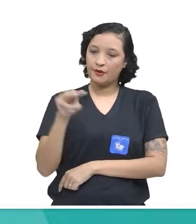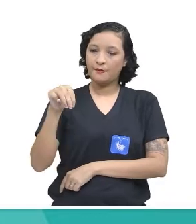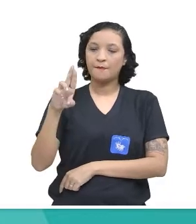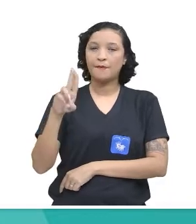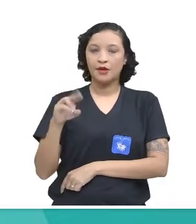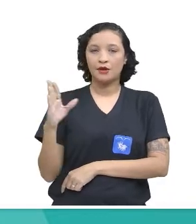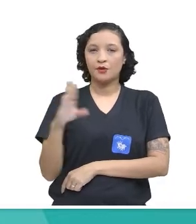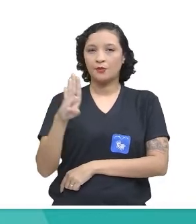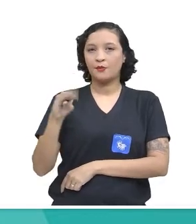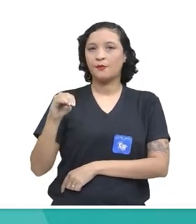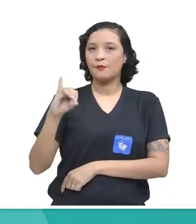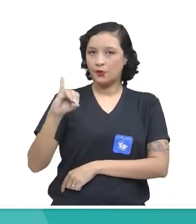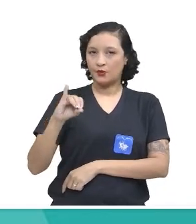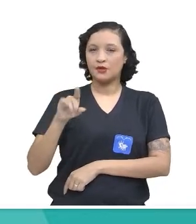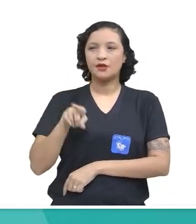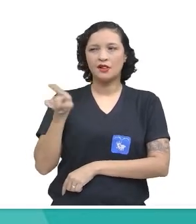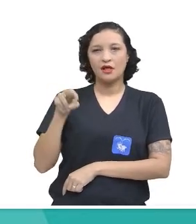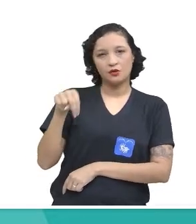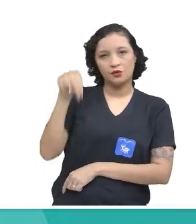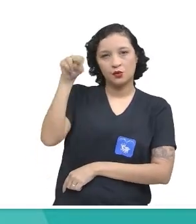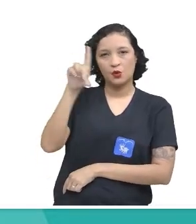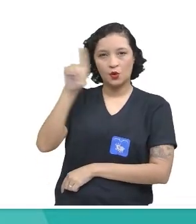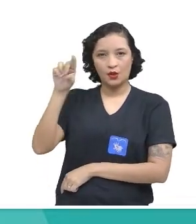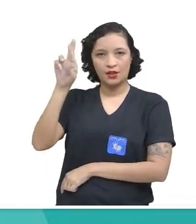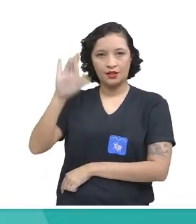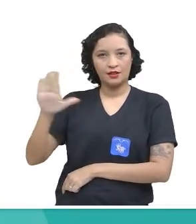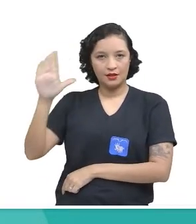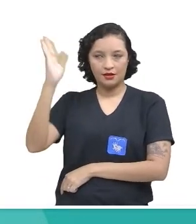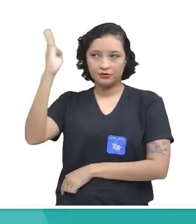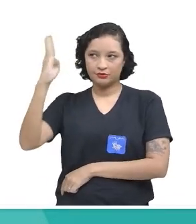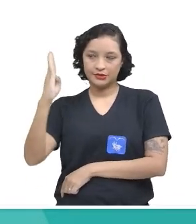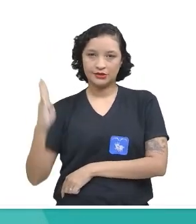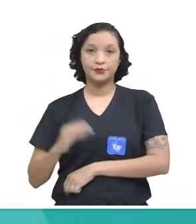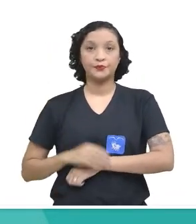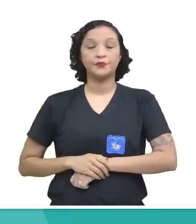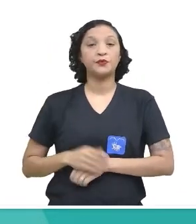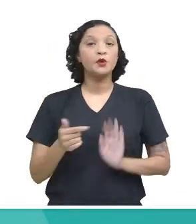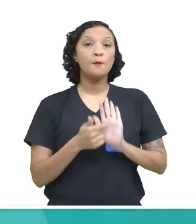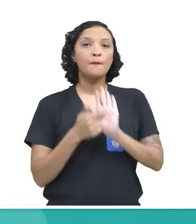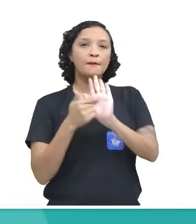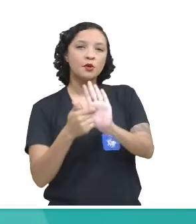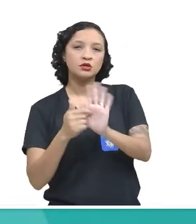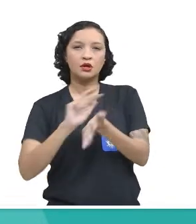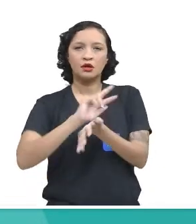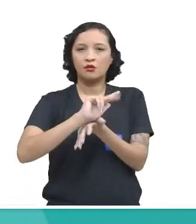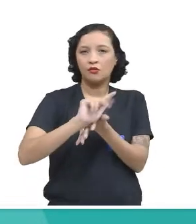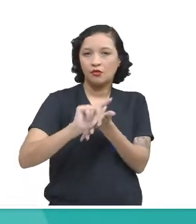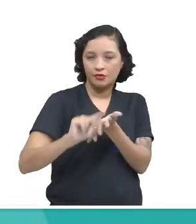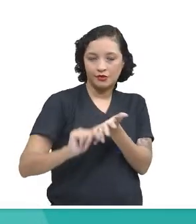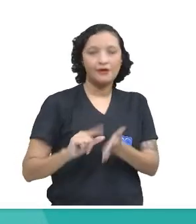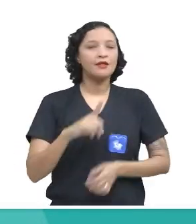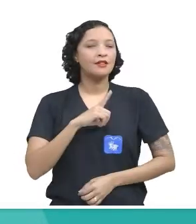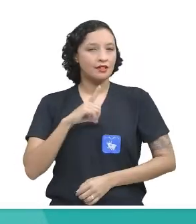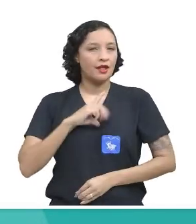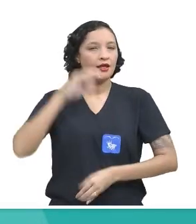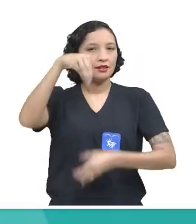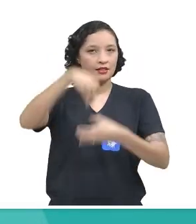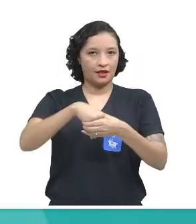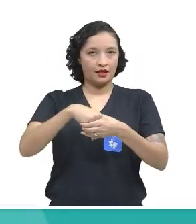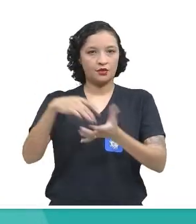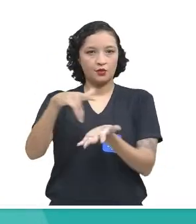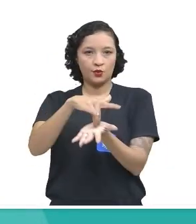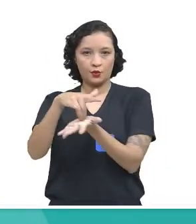para vocês alguns personagens do boi de Parintins, dos nossos bois, tá? Que é o